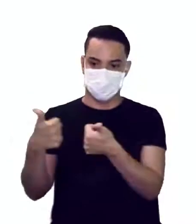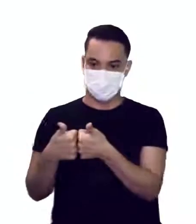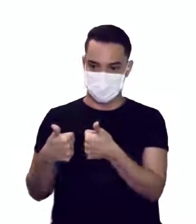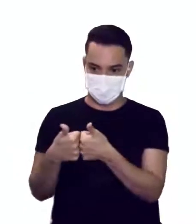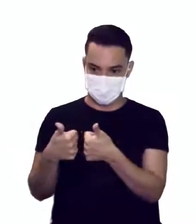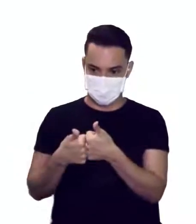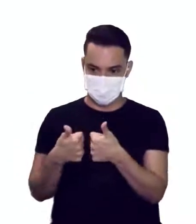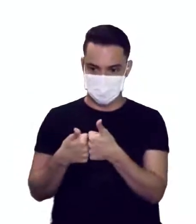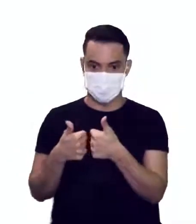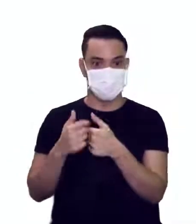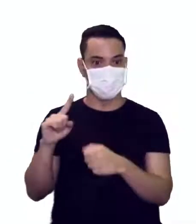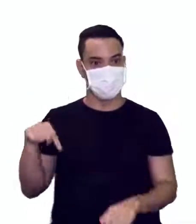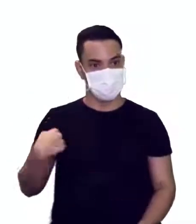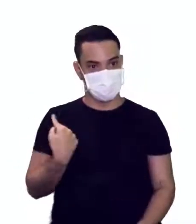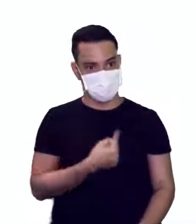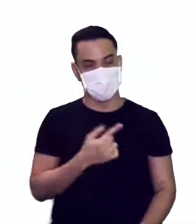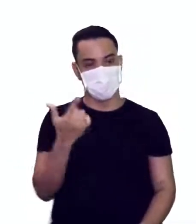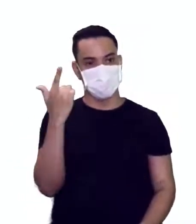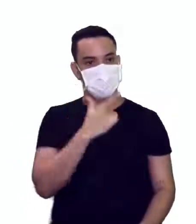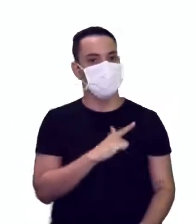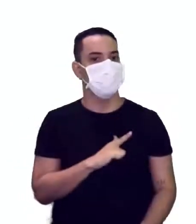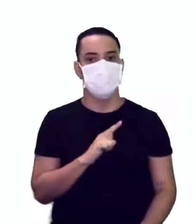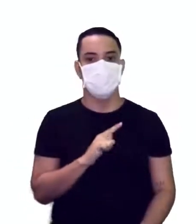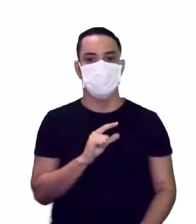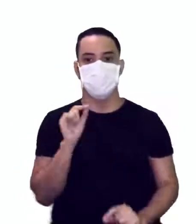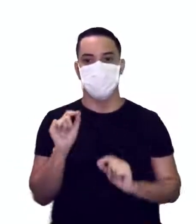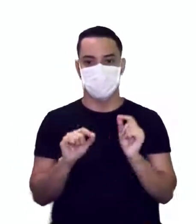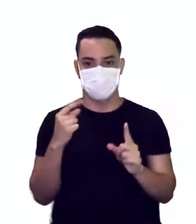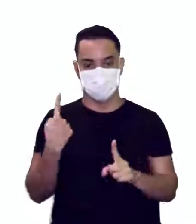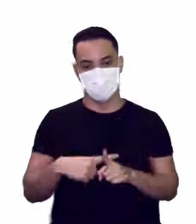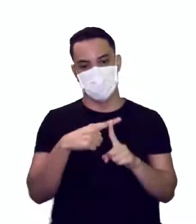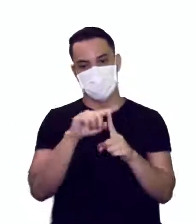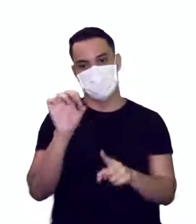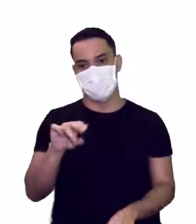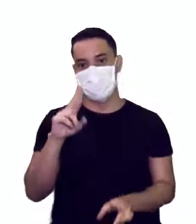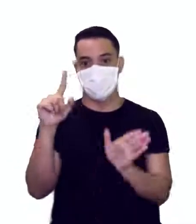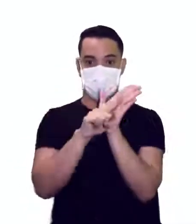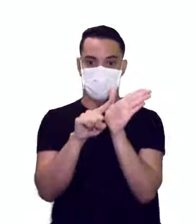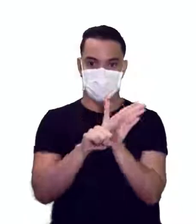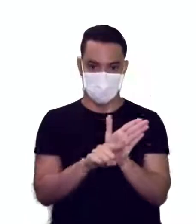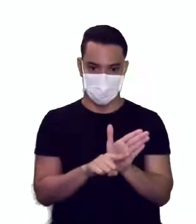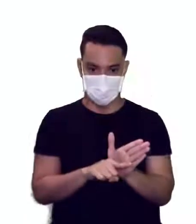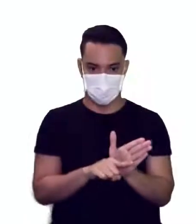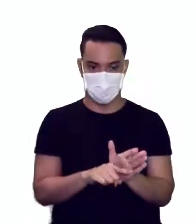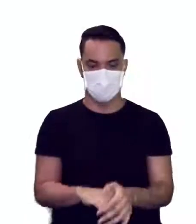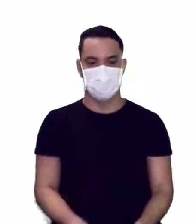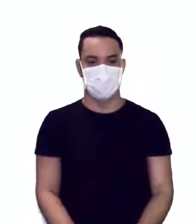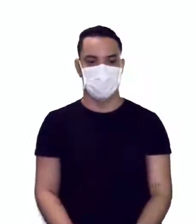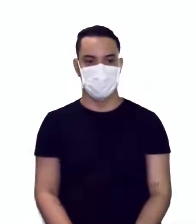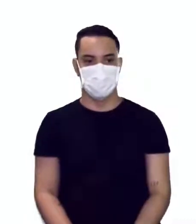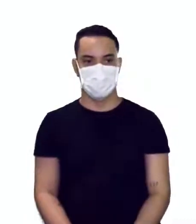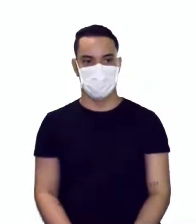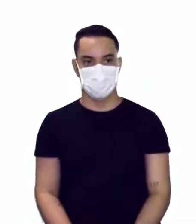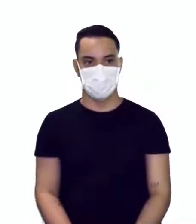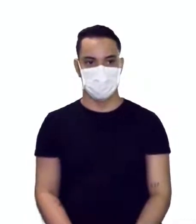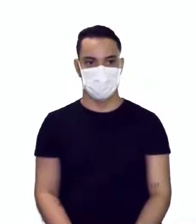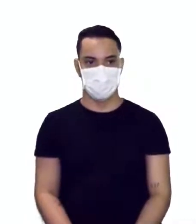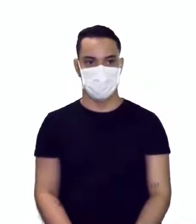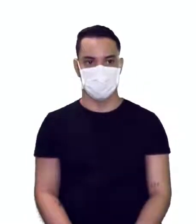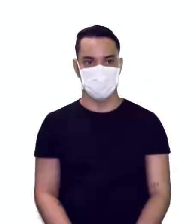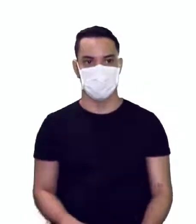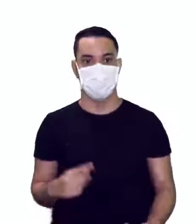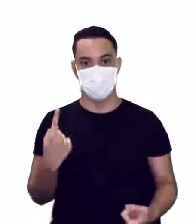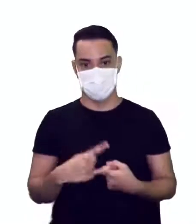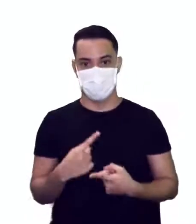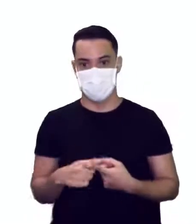esfera, para a gente ter atração, vai atrair o quê? Positivo ou negativo? Vai atrair negativo, certo? Porque para